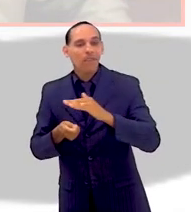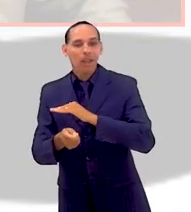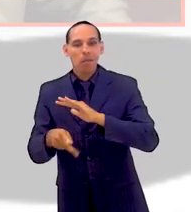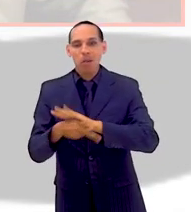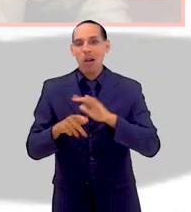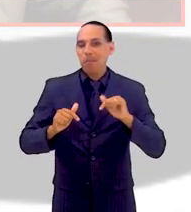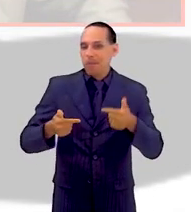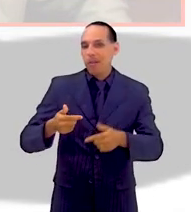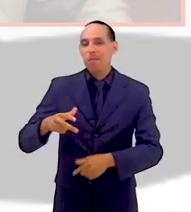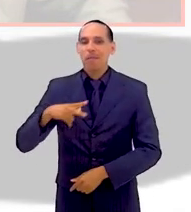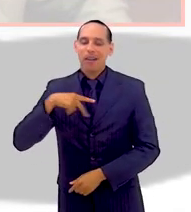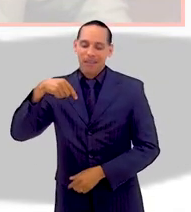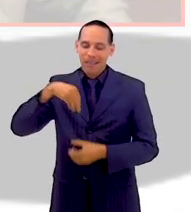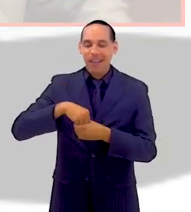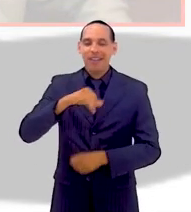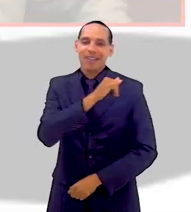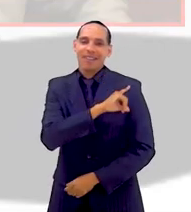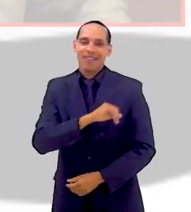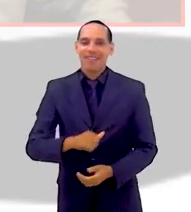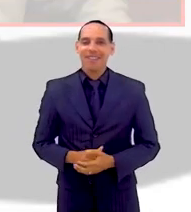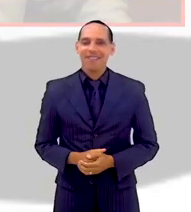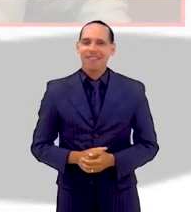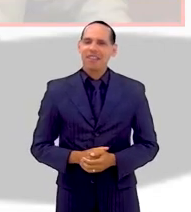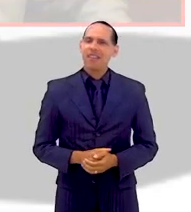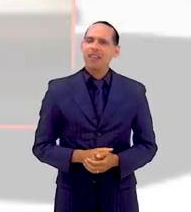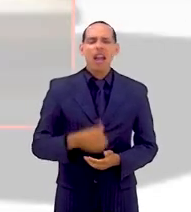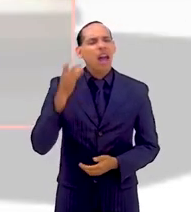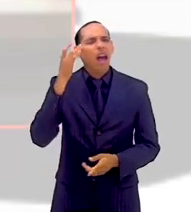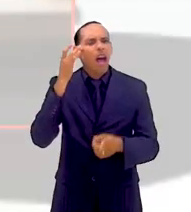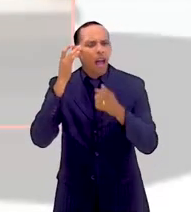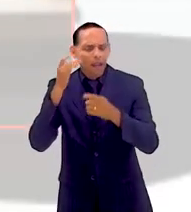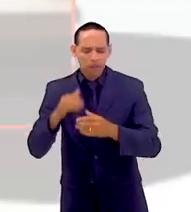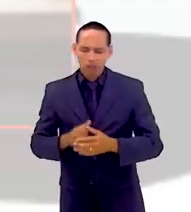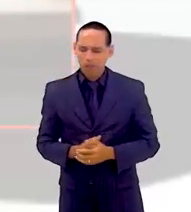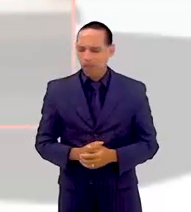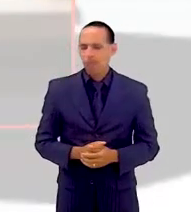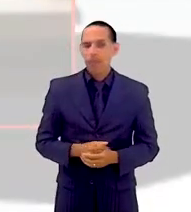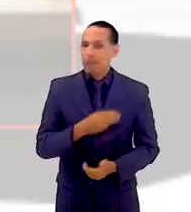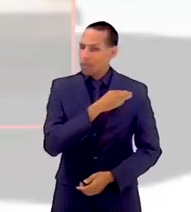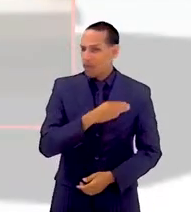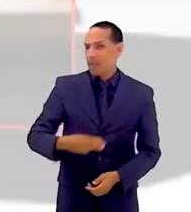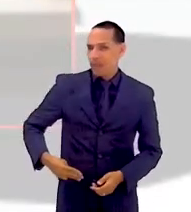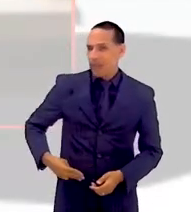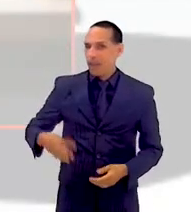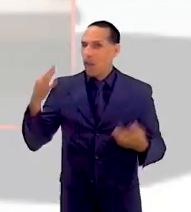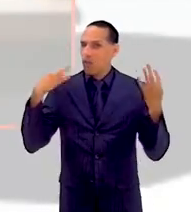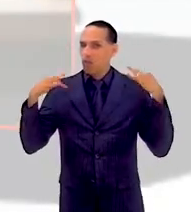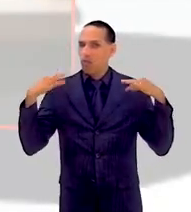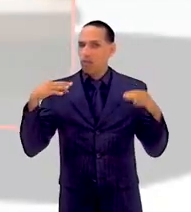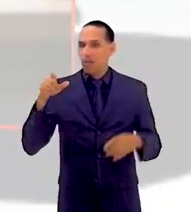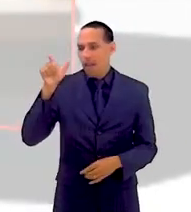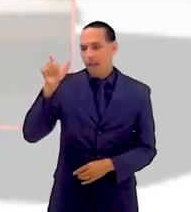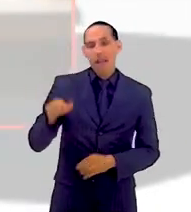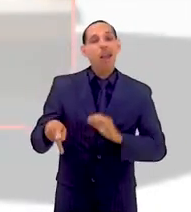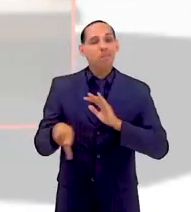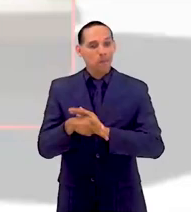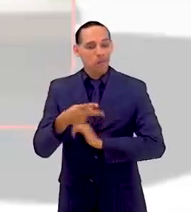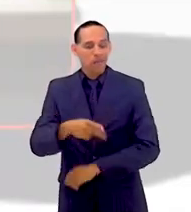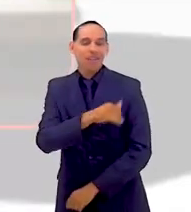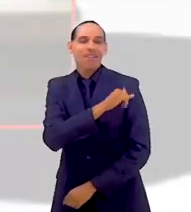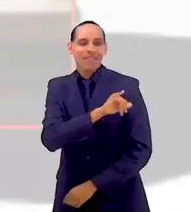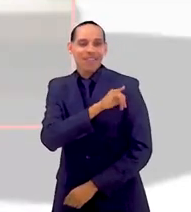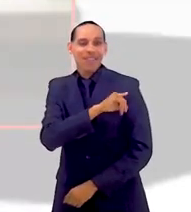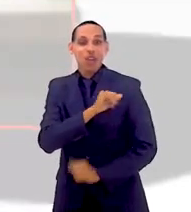iniciativa privada no Rio de Janeiro. E você não acha que o fato da ministra do Turismo ser oriunda do